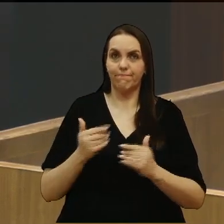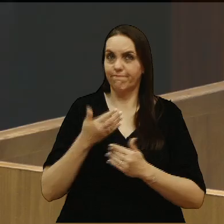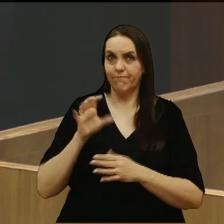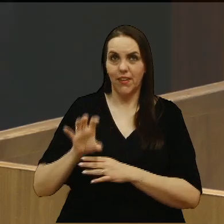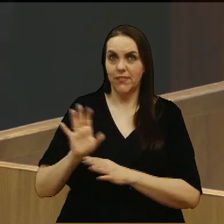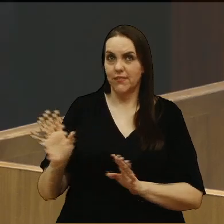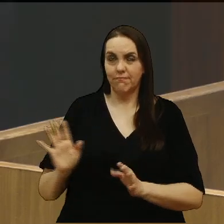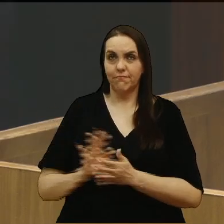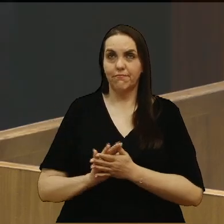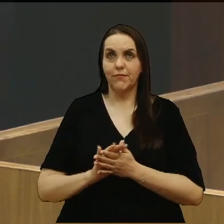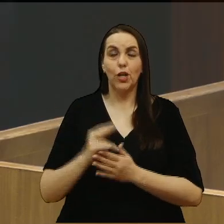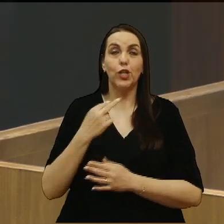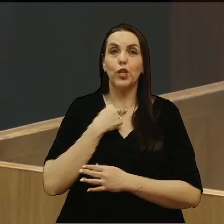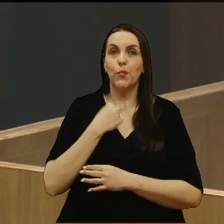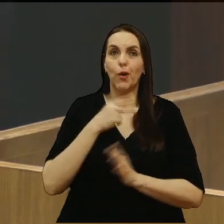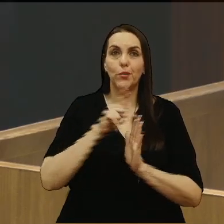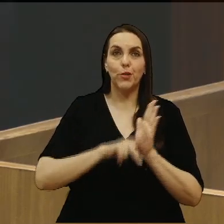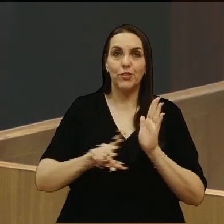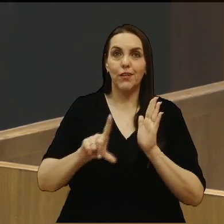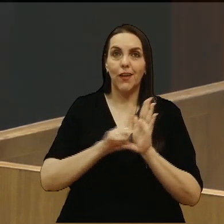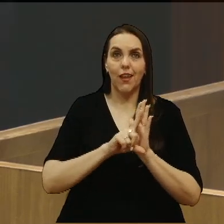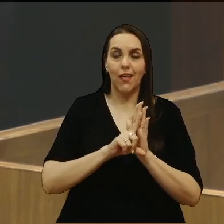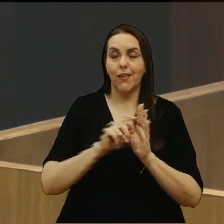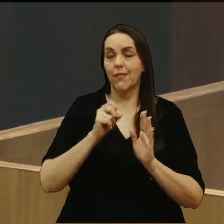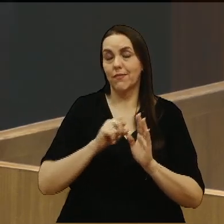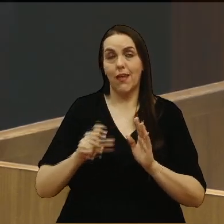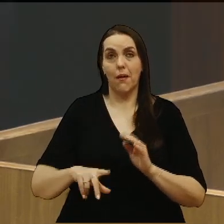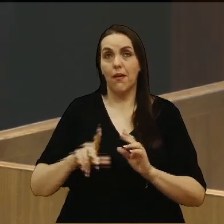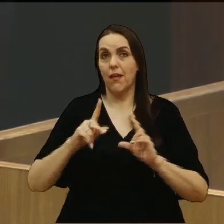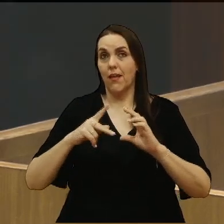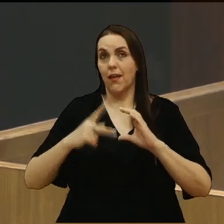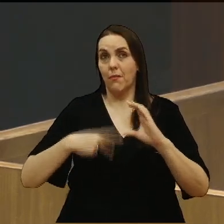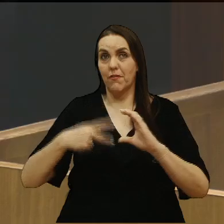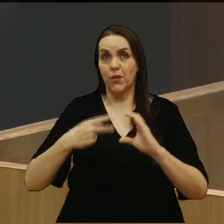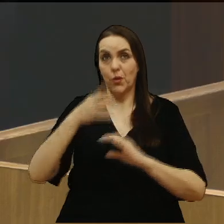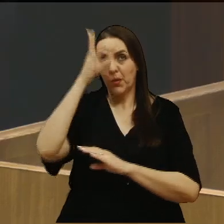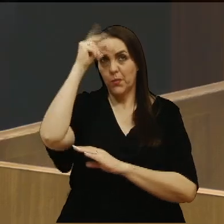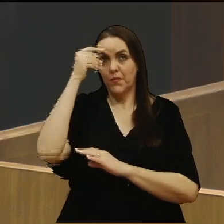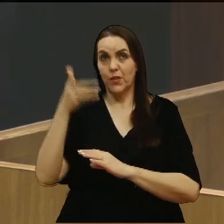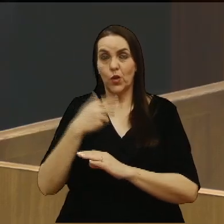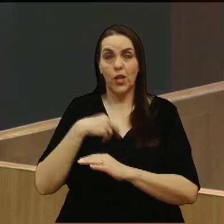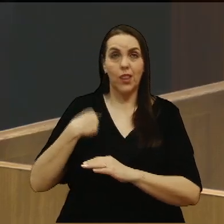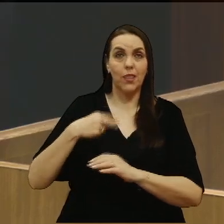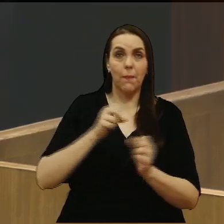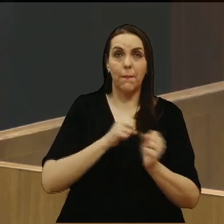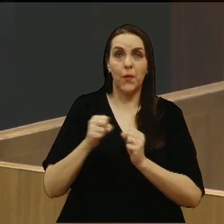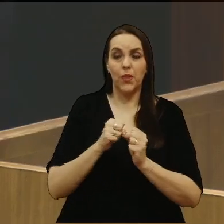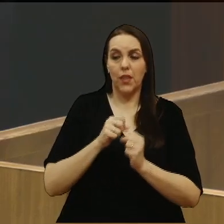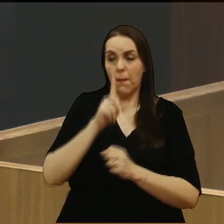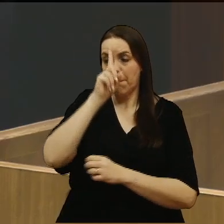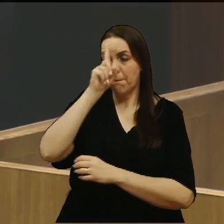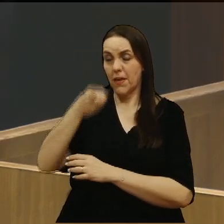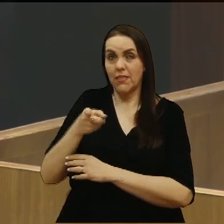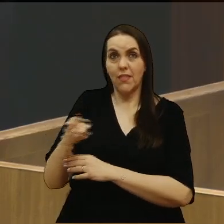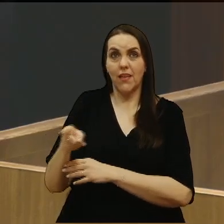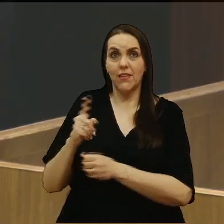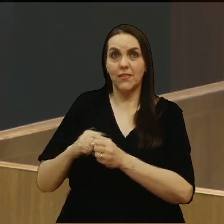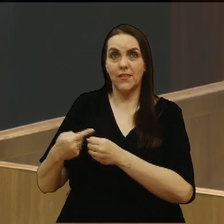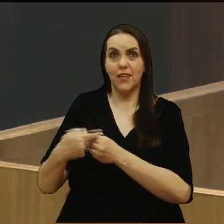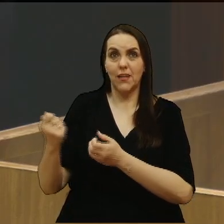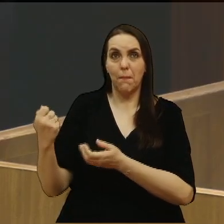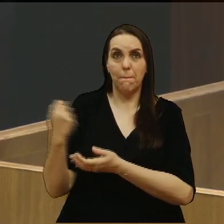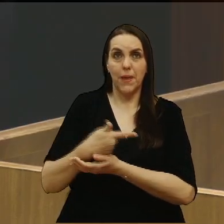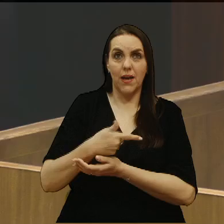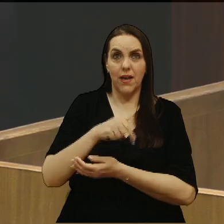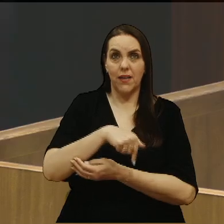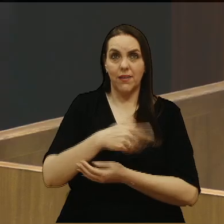não pode ser através de um projeto de lei, seja do Legislativo ou do Executivo, porque a gente não tem o poder de impor esses municípios que eles arquem com essas